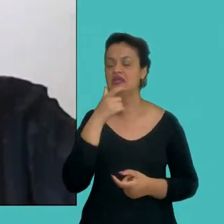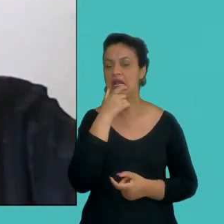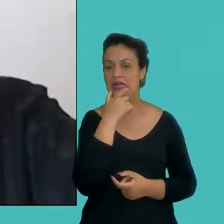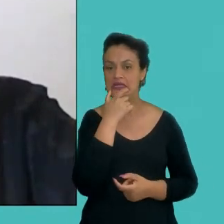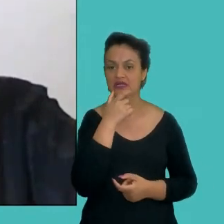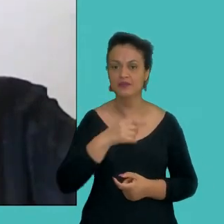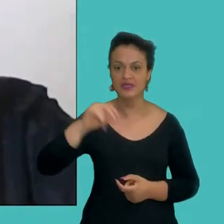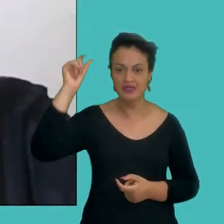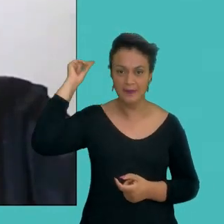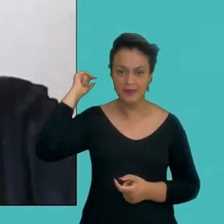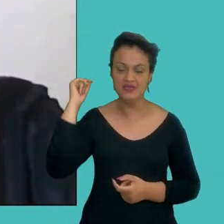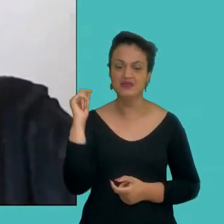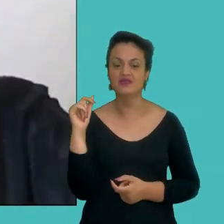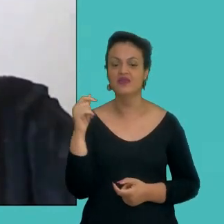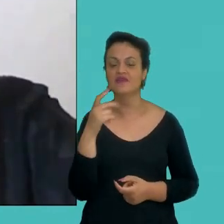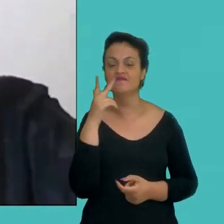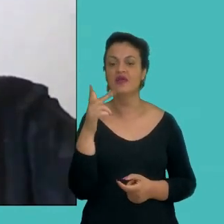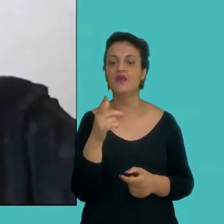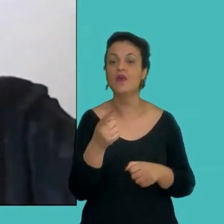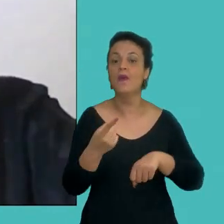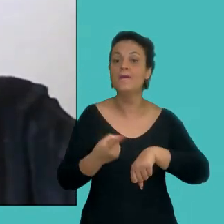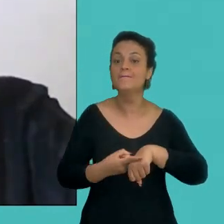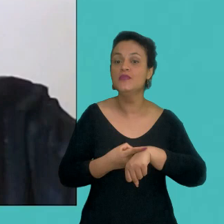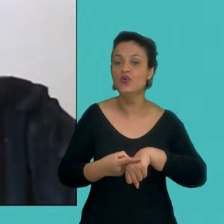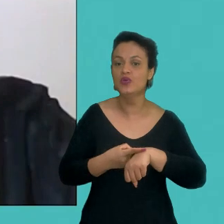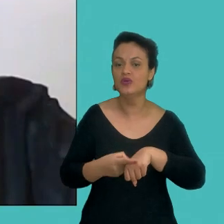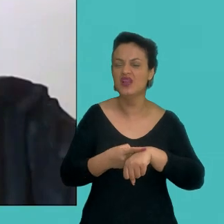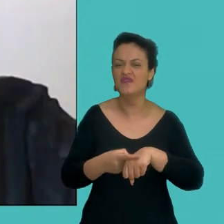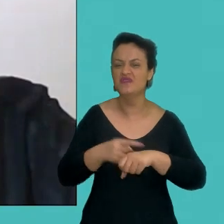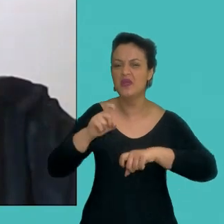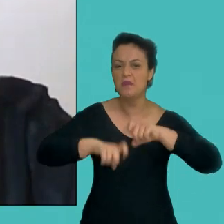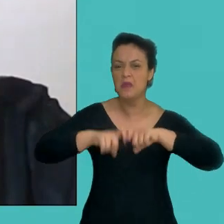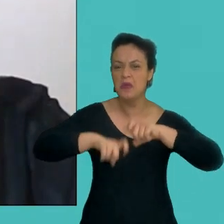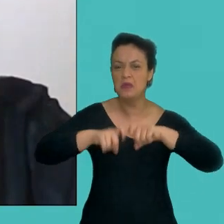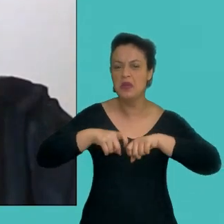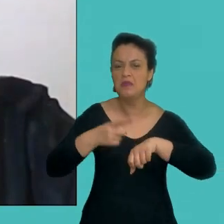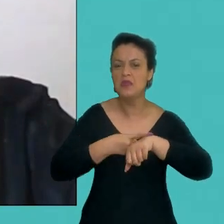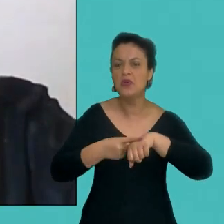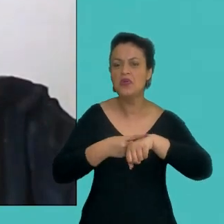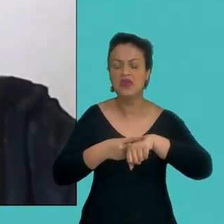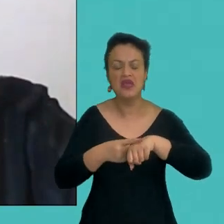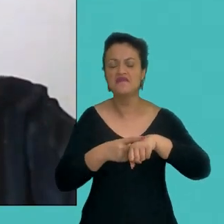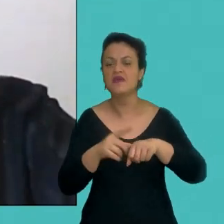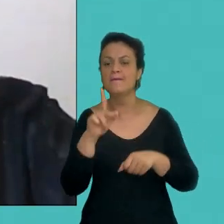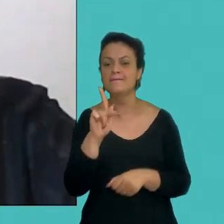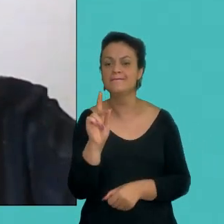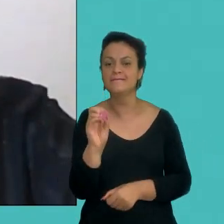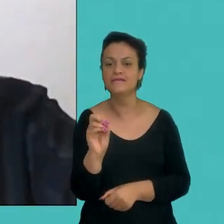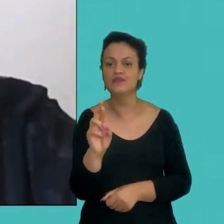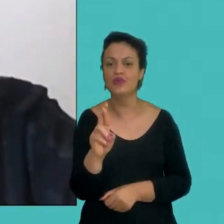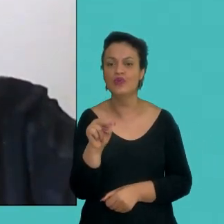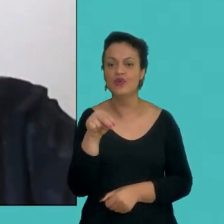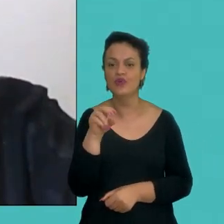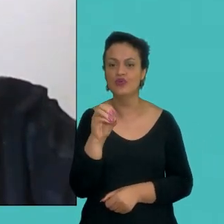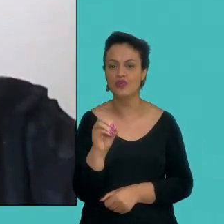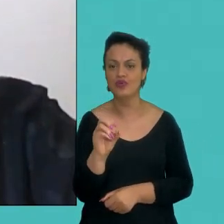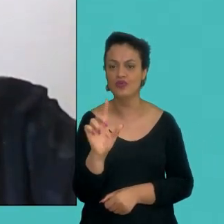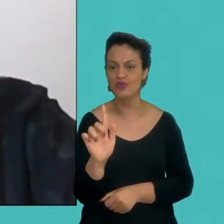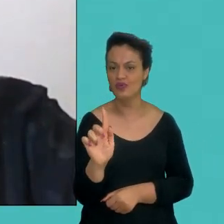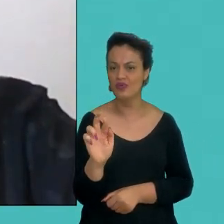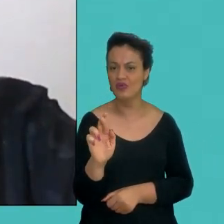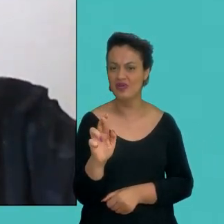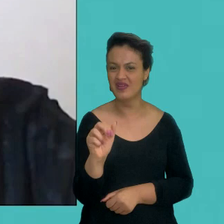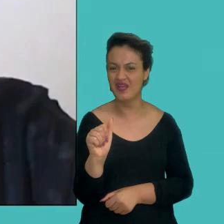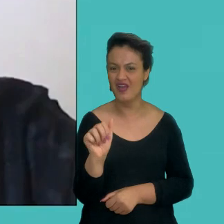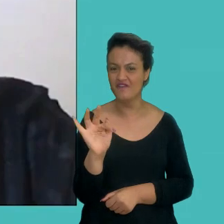Grã-Bretanha, quando muitas décadas atrás se tentou proibir pornografia, ninguém conseguia definir muito bem o que era pornografia. E aí